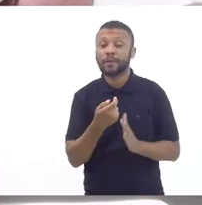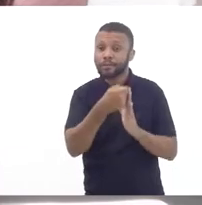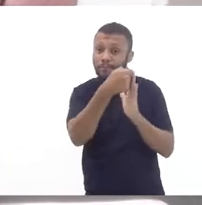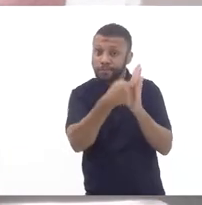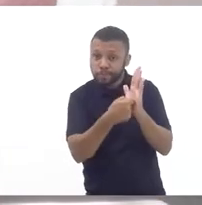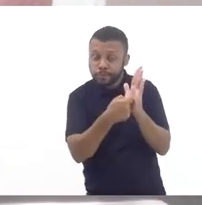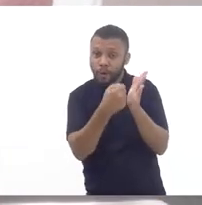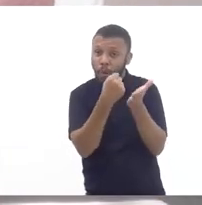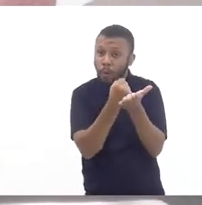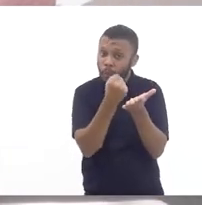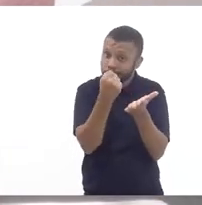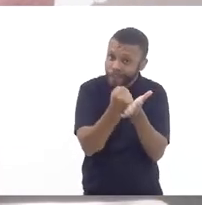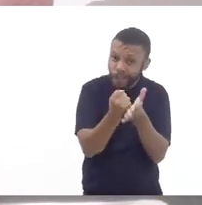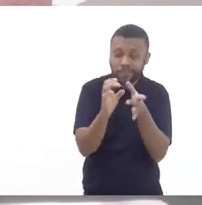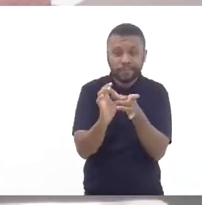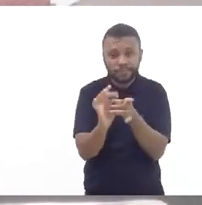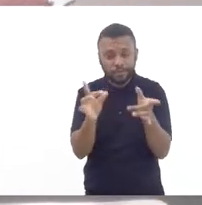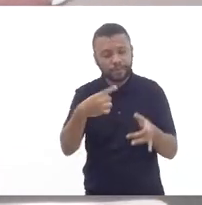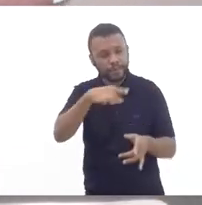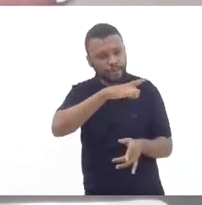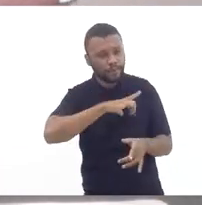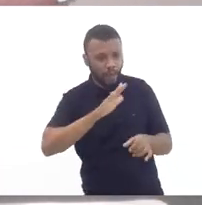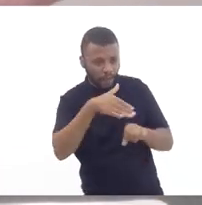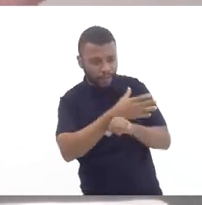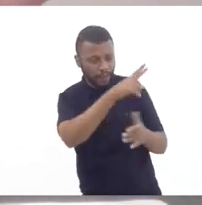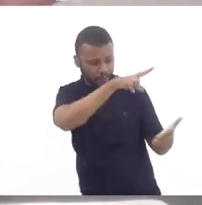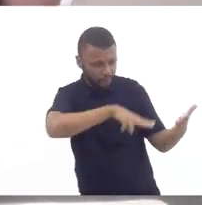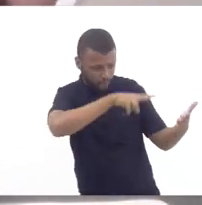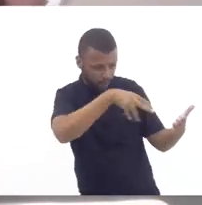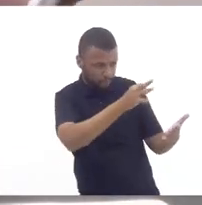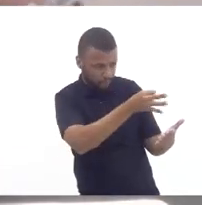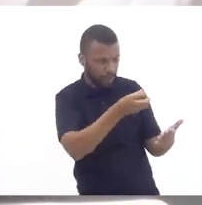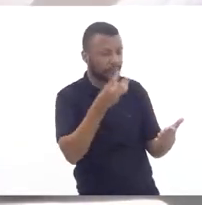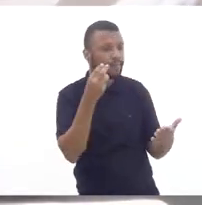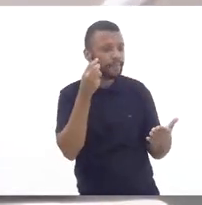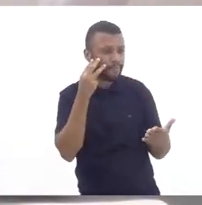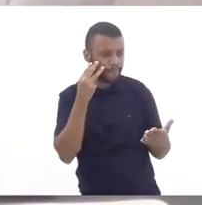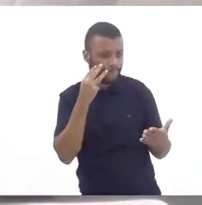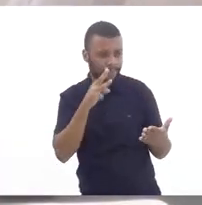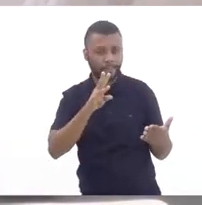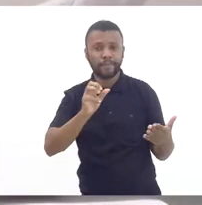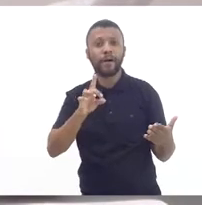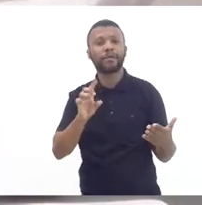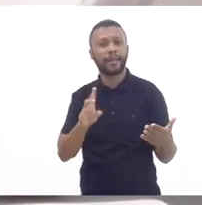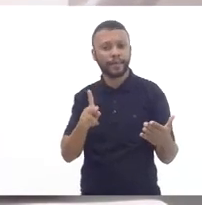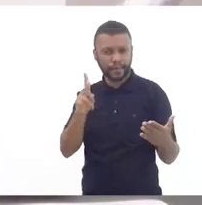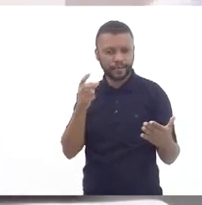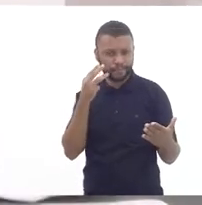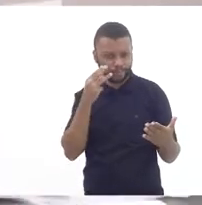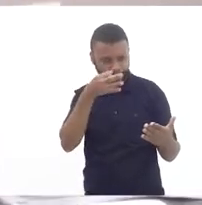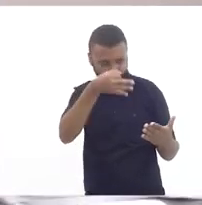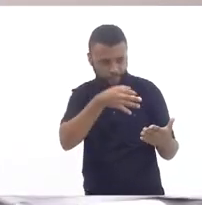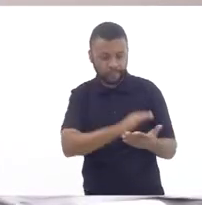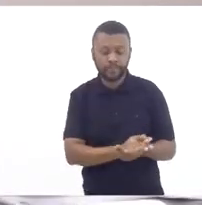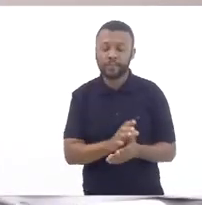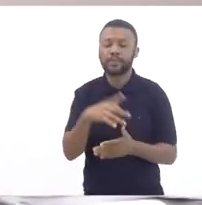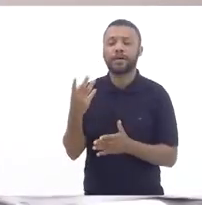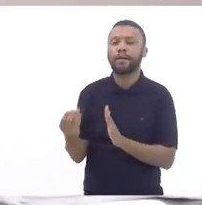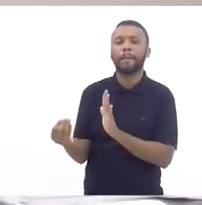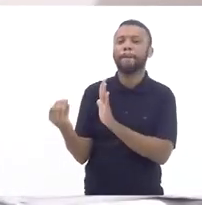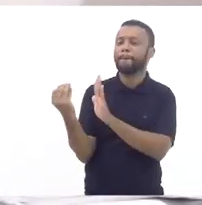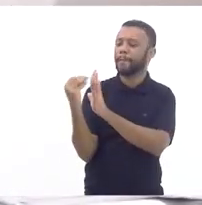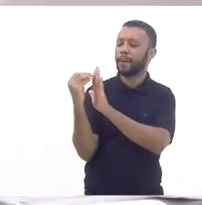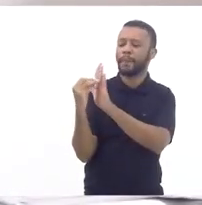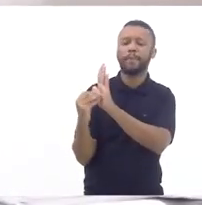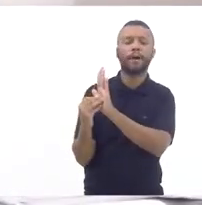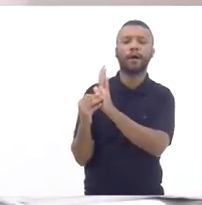contrato de concessão, vocês tiveram acesso também, não foi, Valdec? E aqui eles vêm colocando aqui em valores, gostaria que o